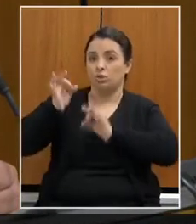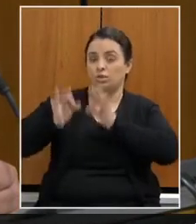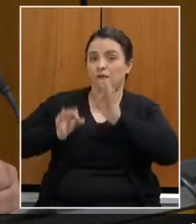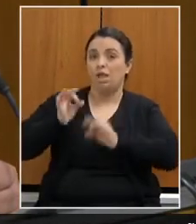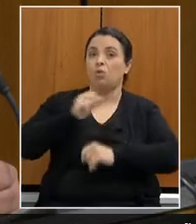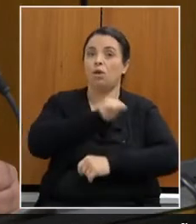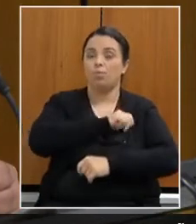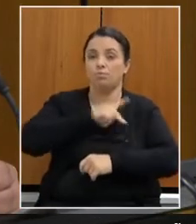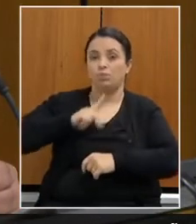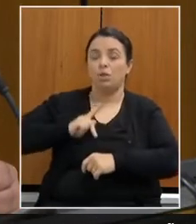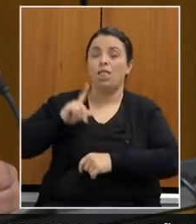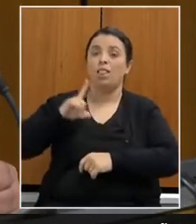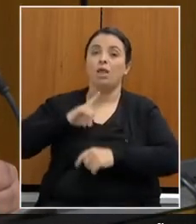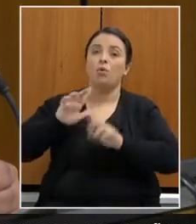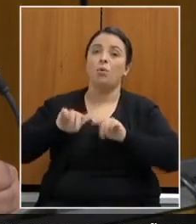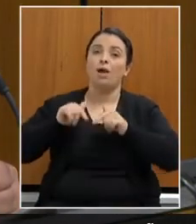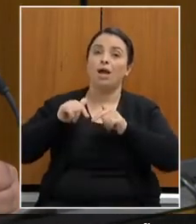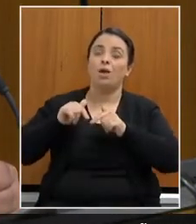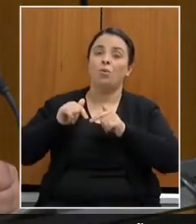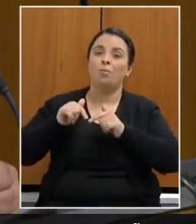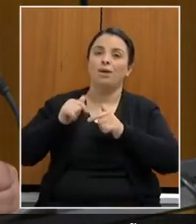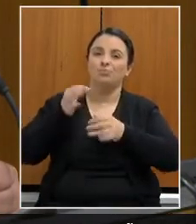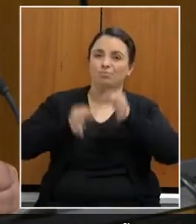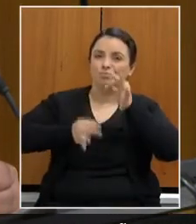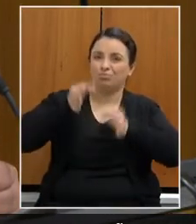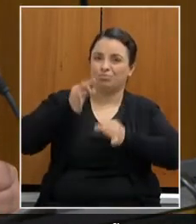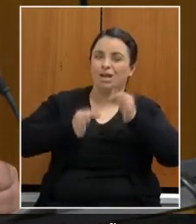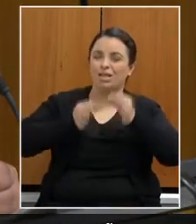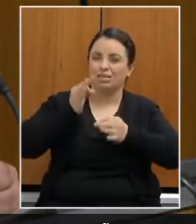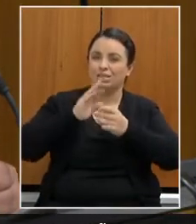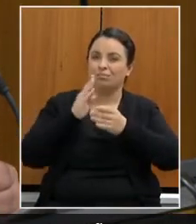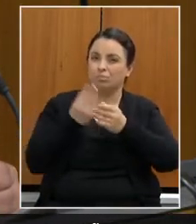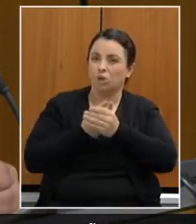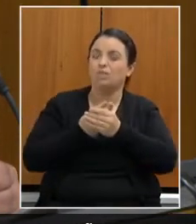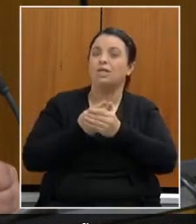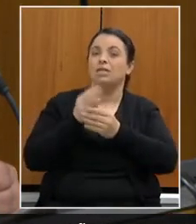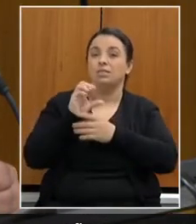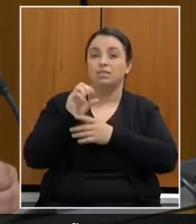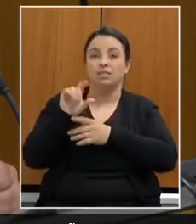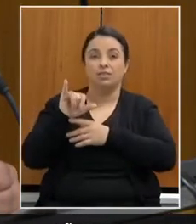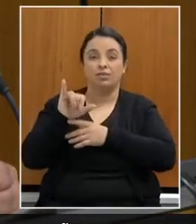Público tem uma ação civil então ainda não foi julgada então ainda